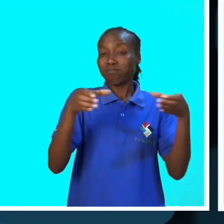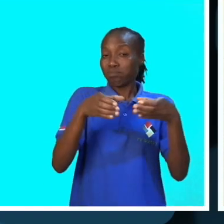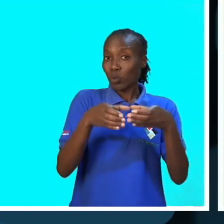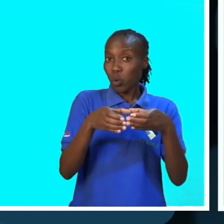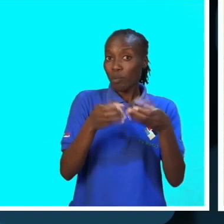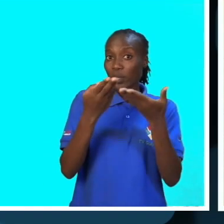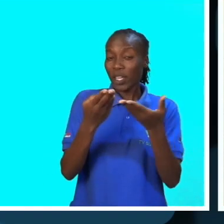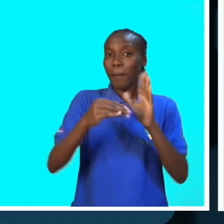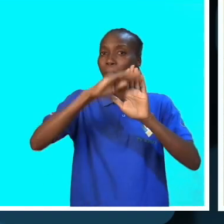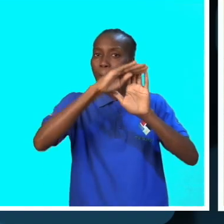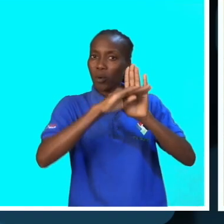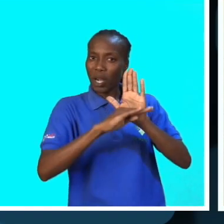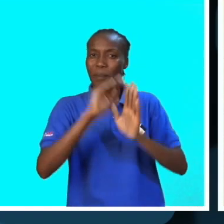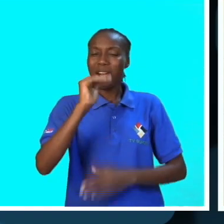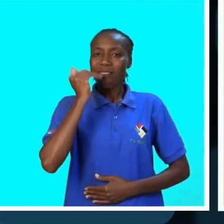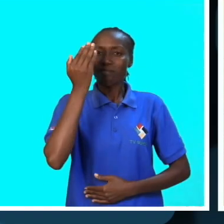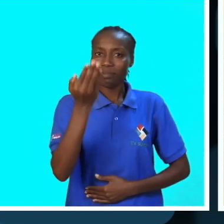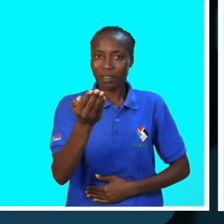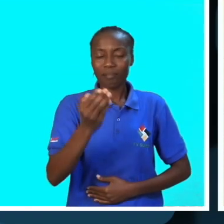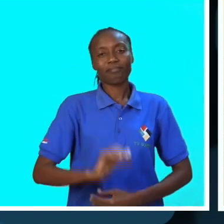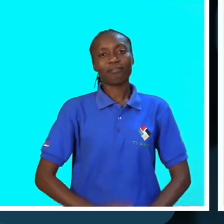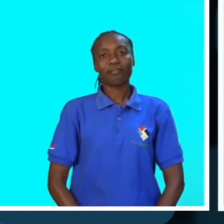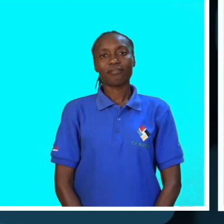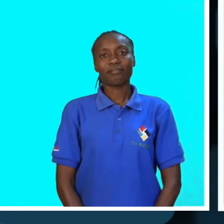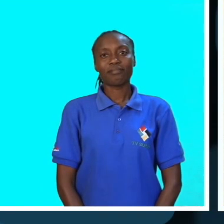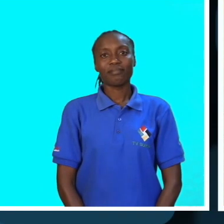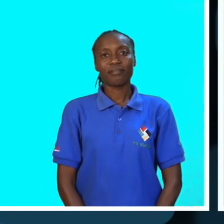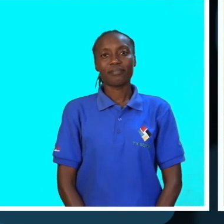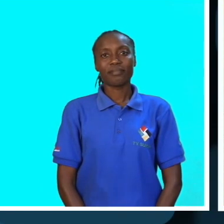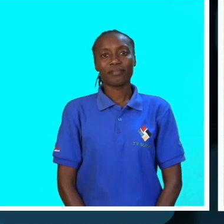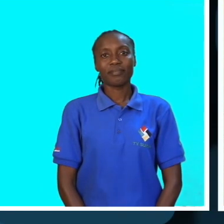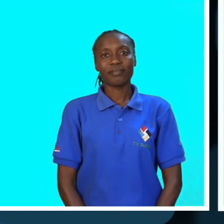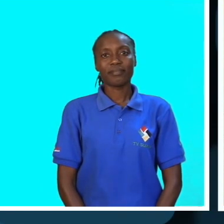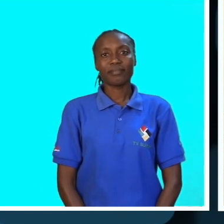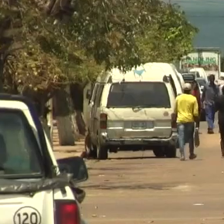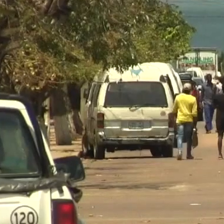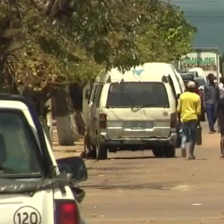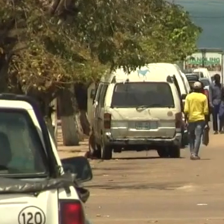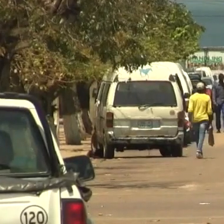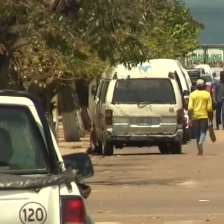nosso muito obrigado e pela vasta equipa que tornou possível este programa. Até lá.